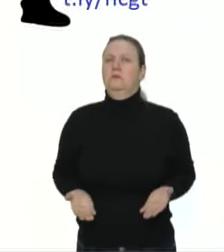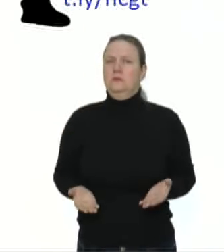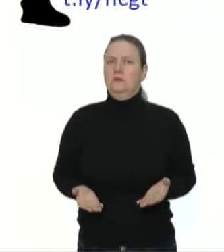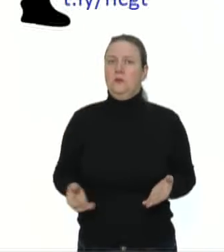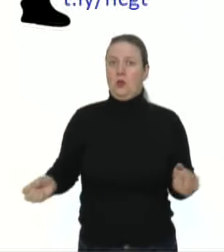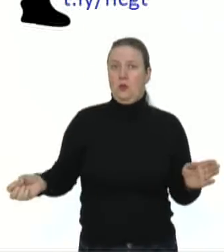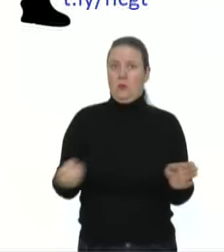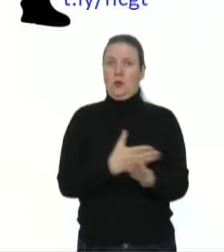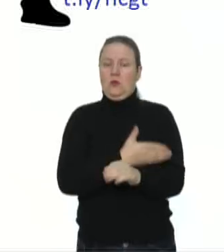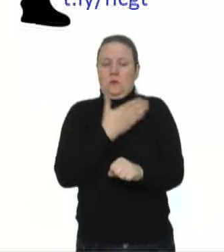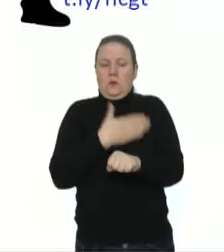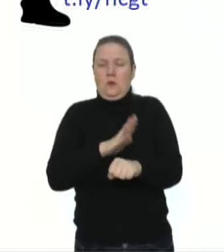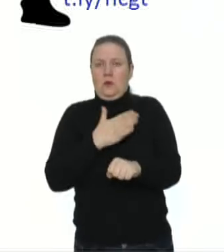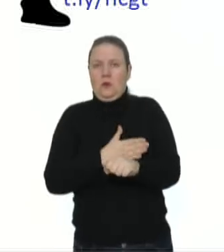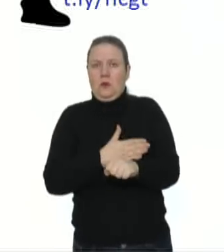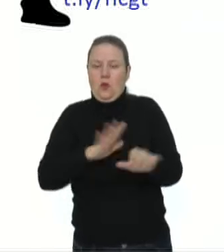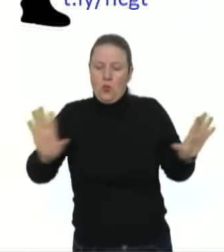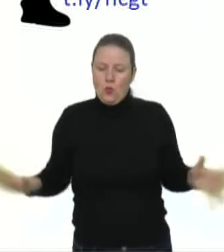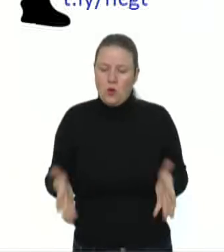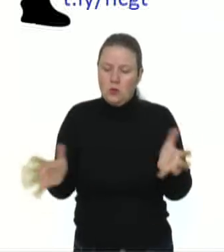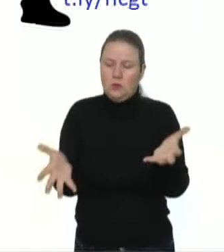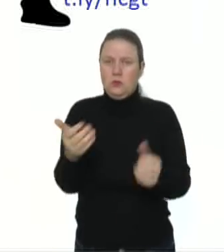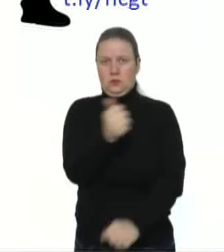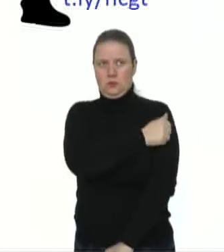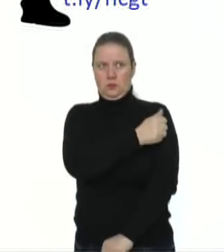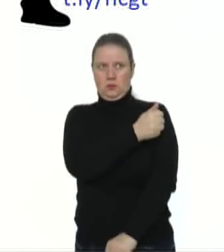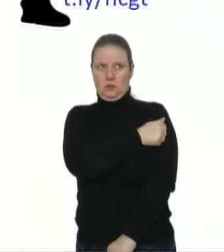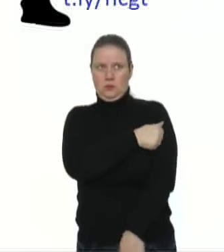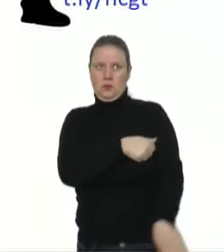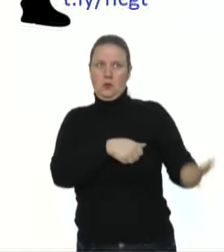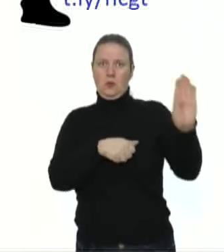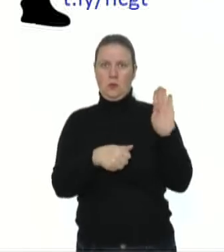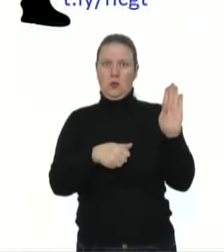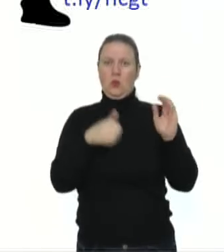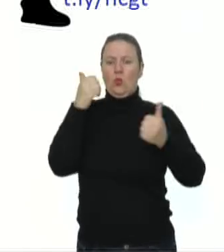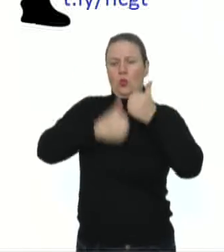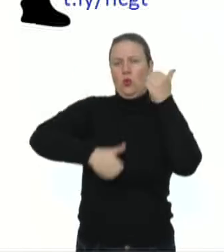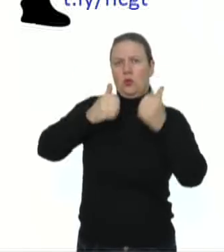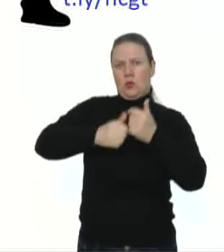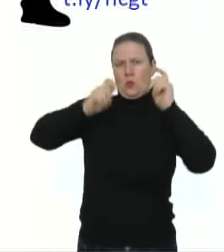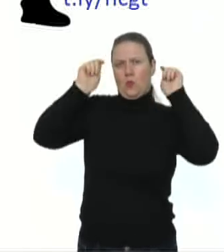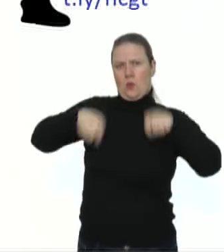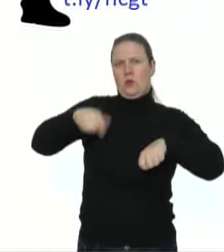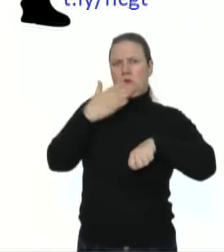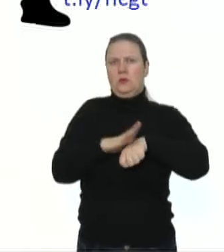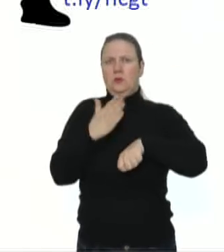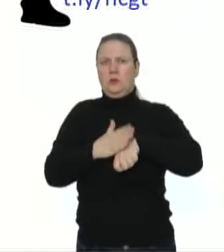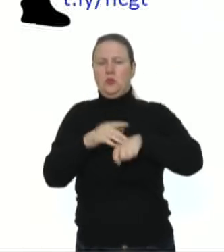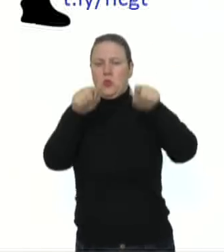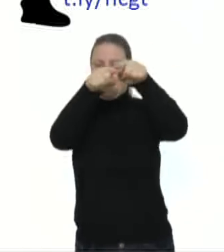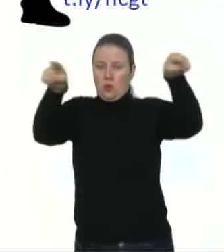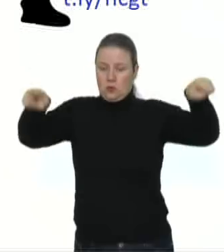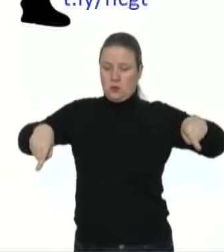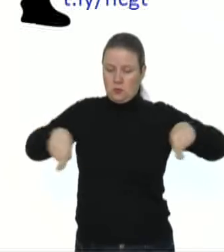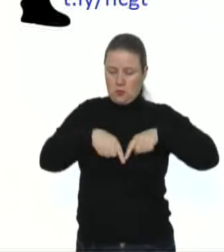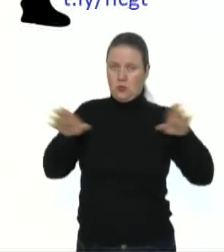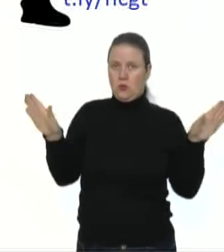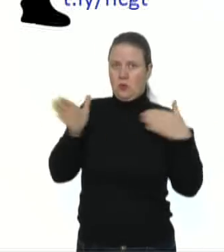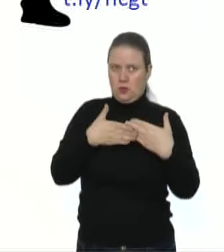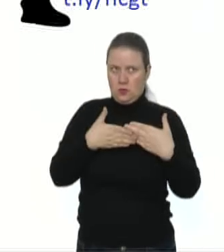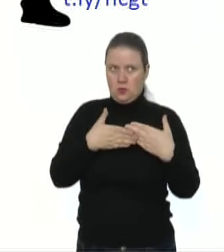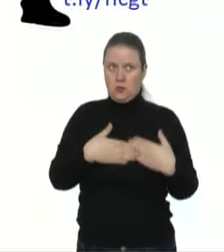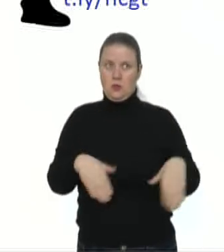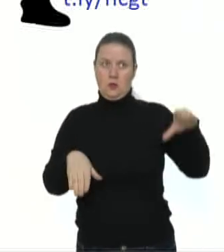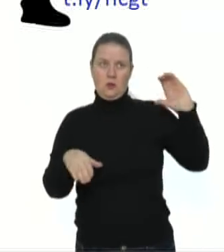nova atividade que motivasse seus alunos? Um esporte que pudesse ser praticado em um ambiente fechado?